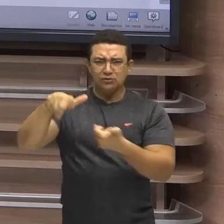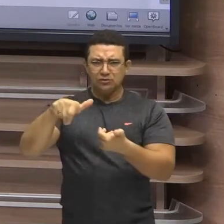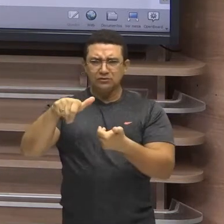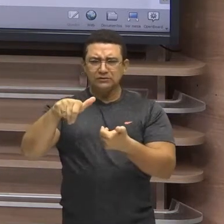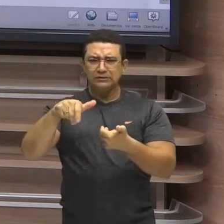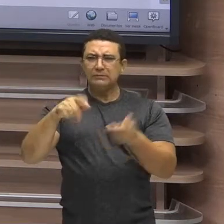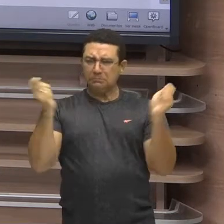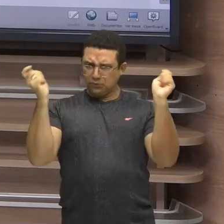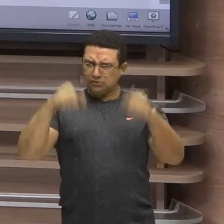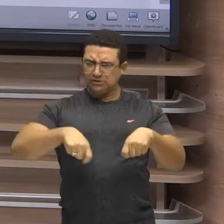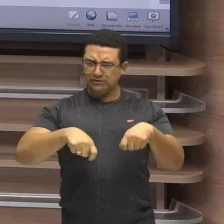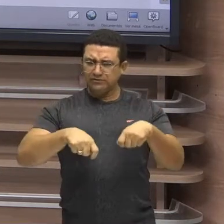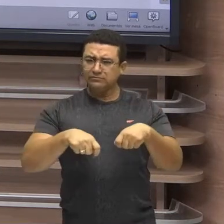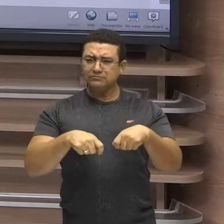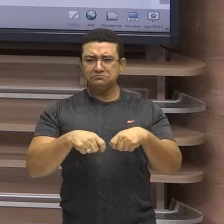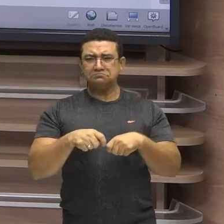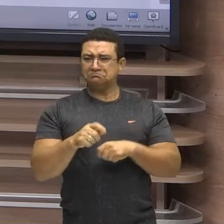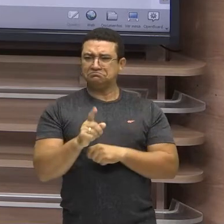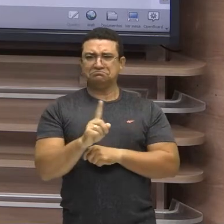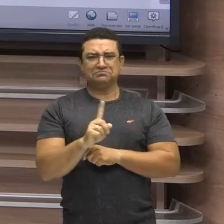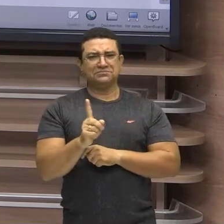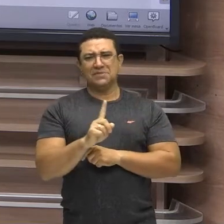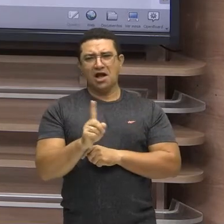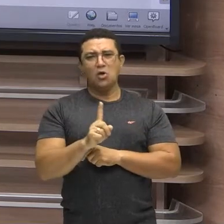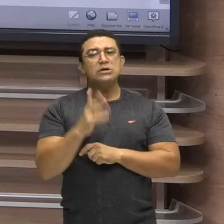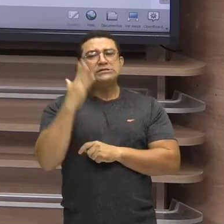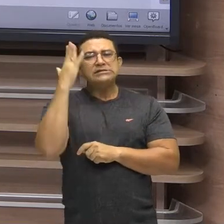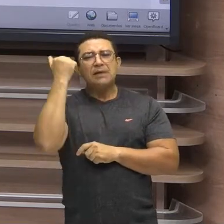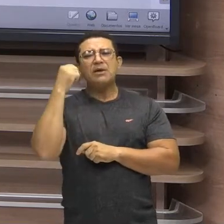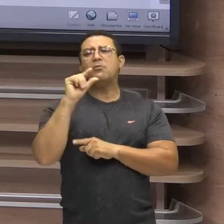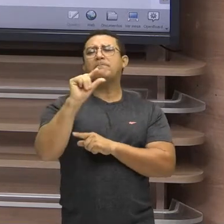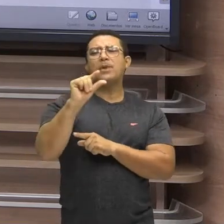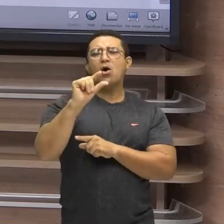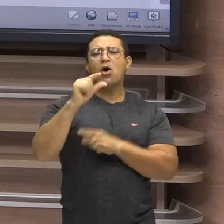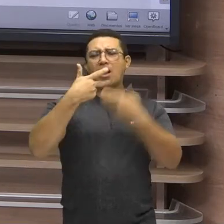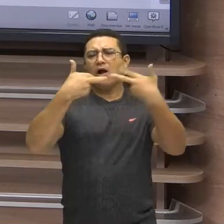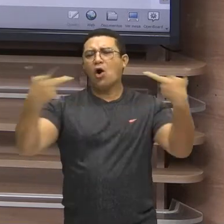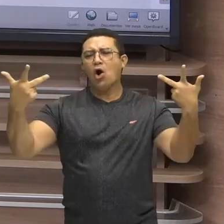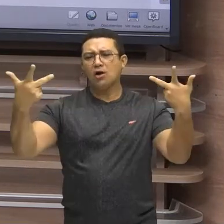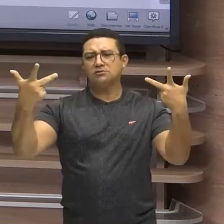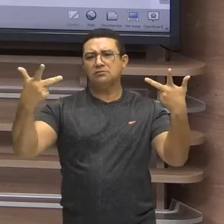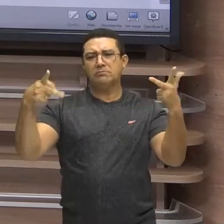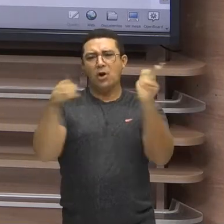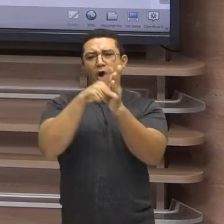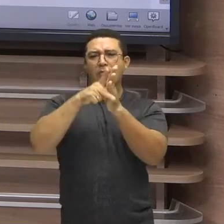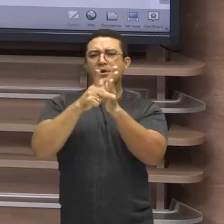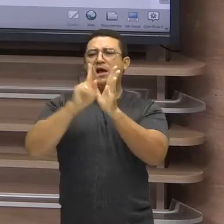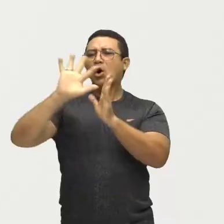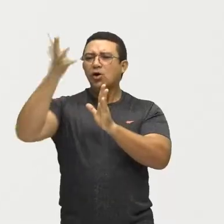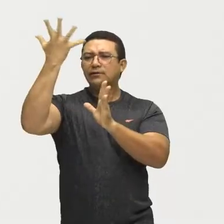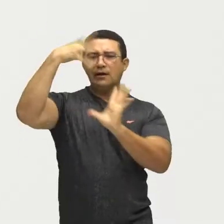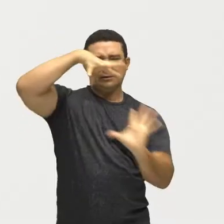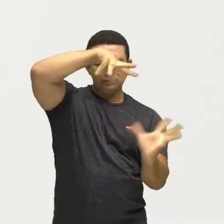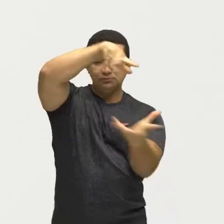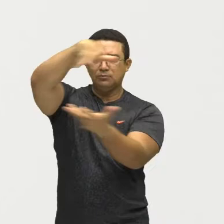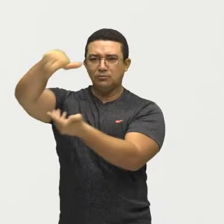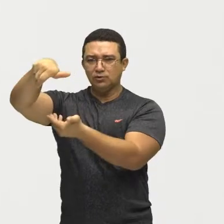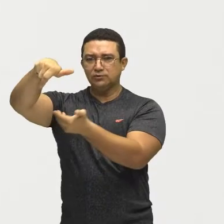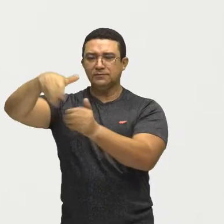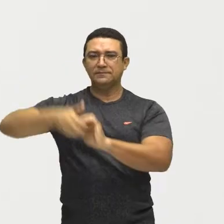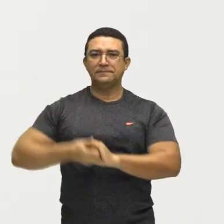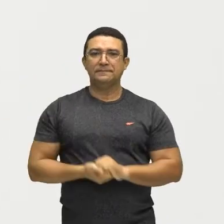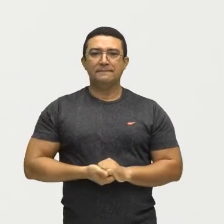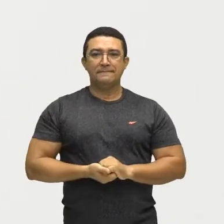Claro que não, né? A gente sabe muito pouco diante de tudo que acontece no mundo. Então, também recai